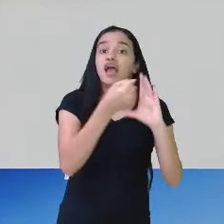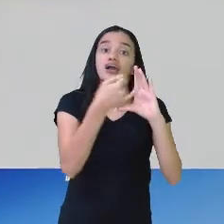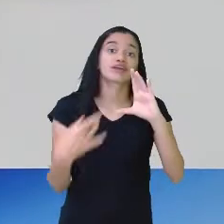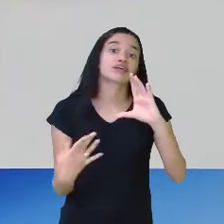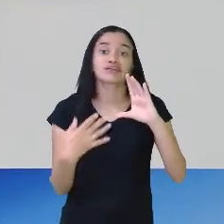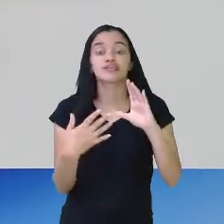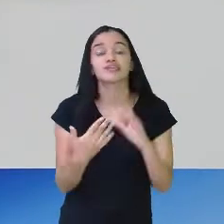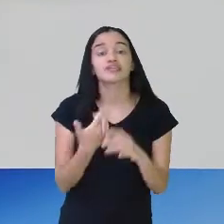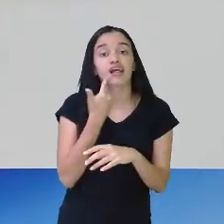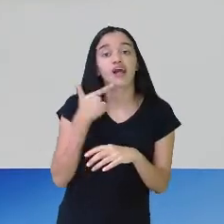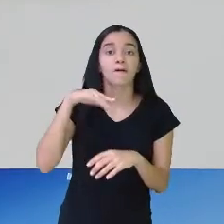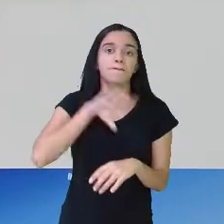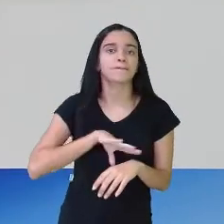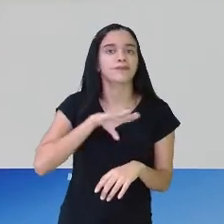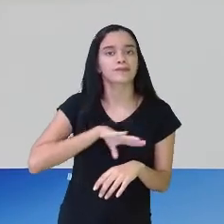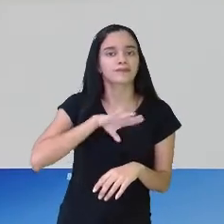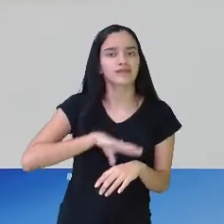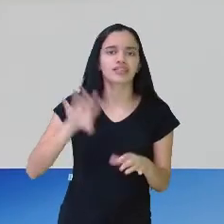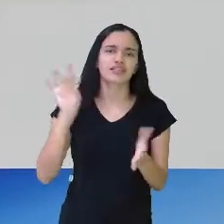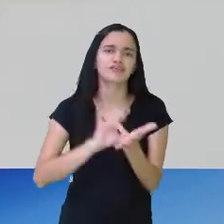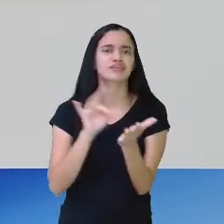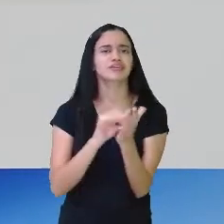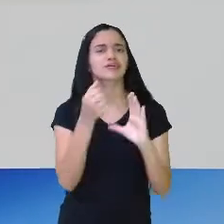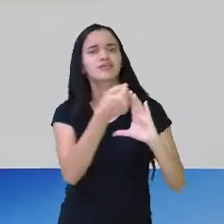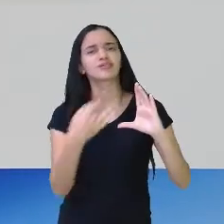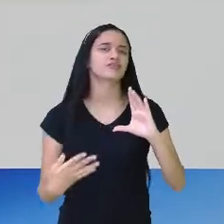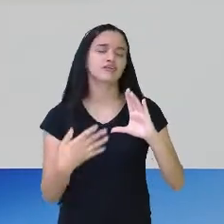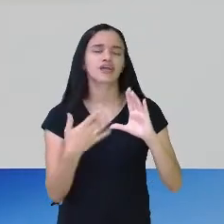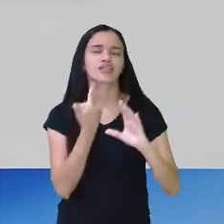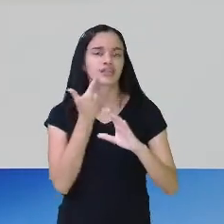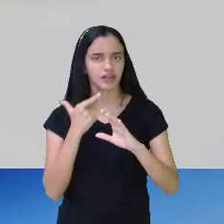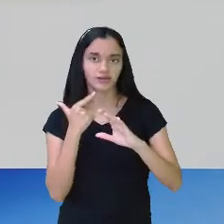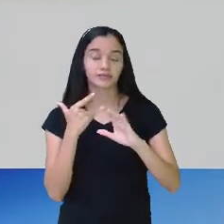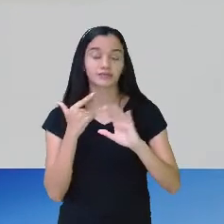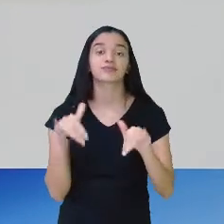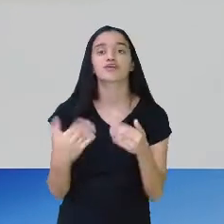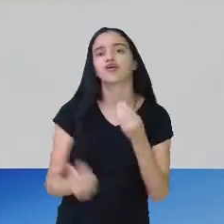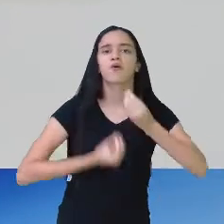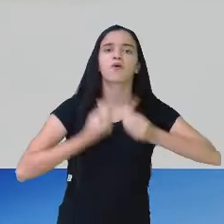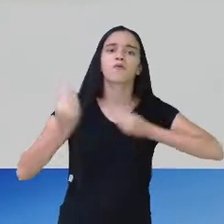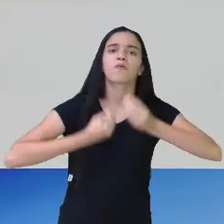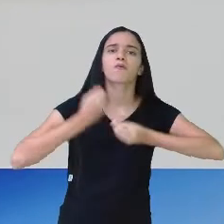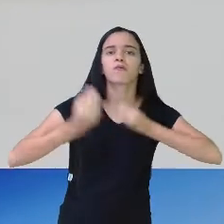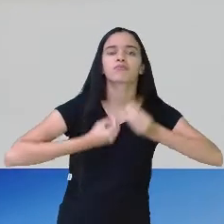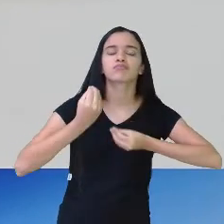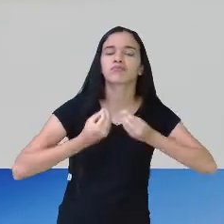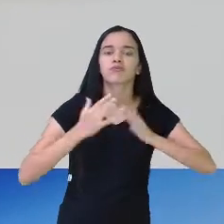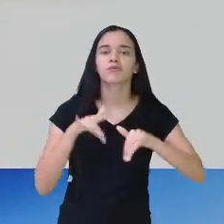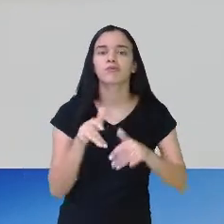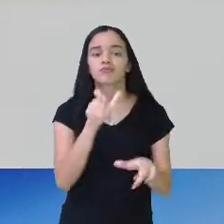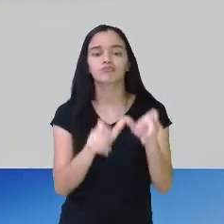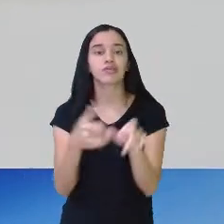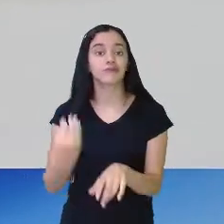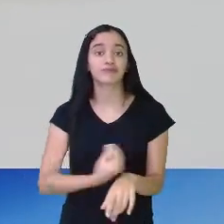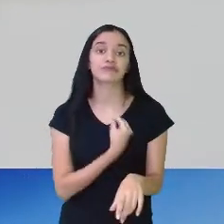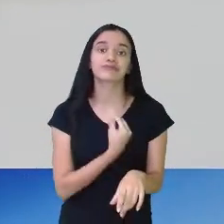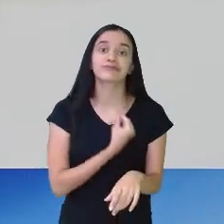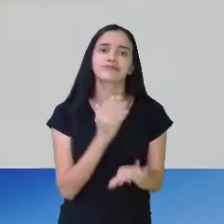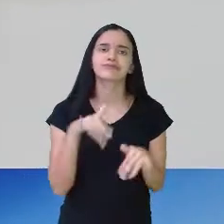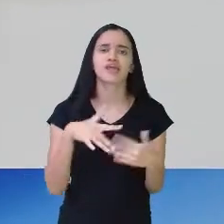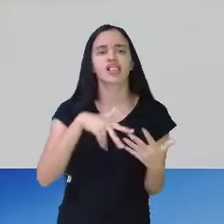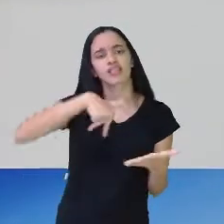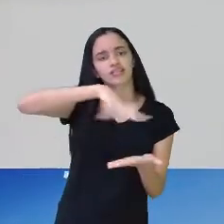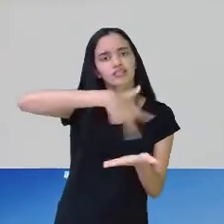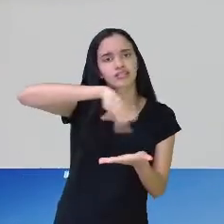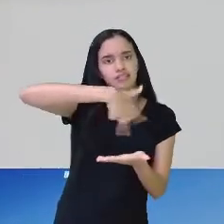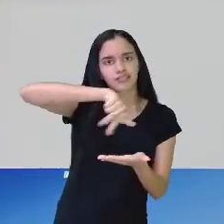característica da língua portuguesa, que na verdade é uma característica das línguas, né? Como entes vivos que admitem mudanças,